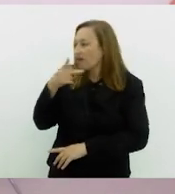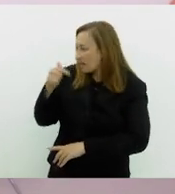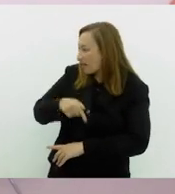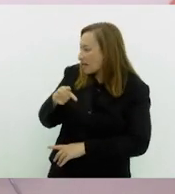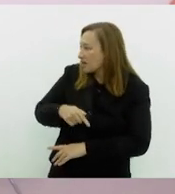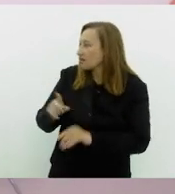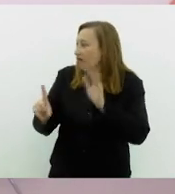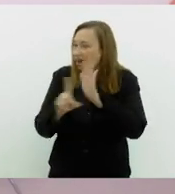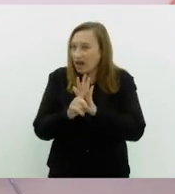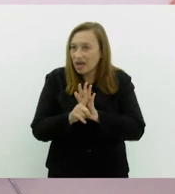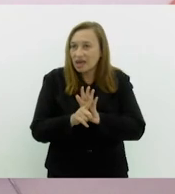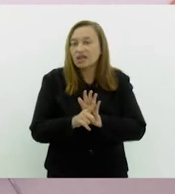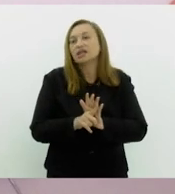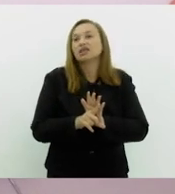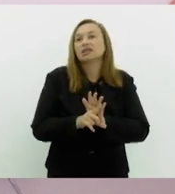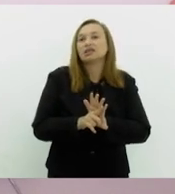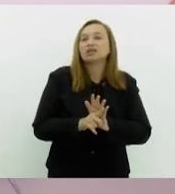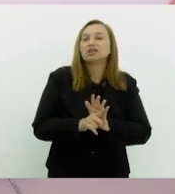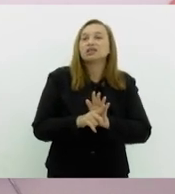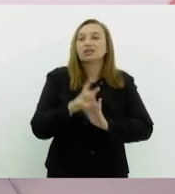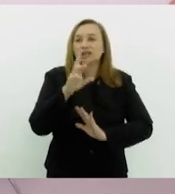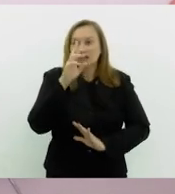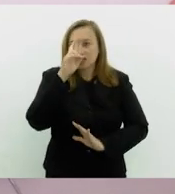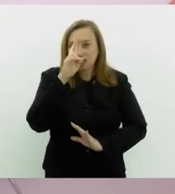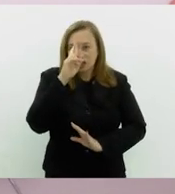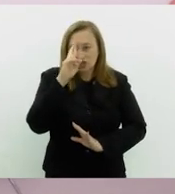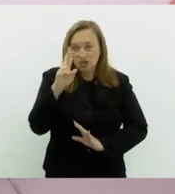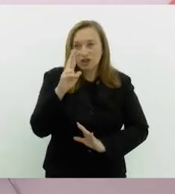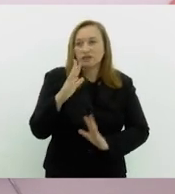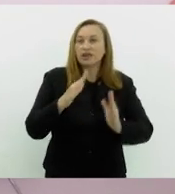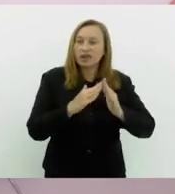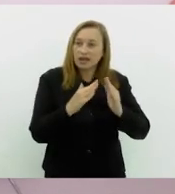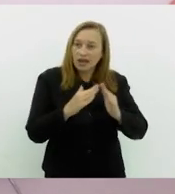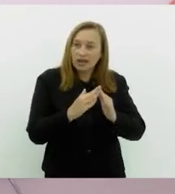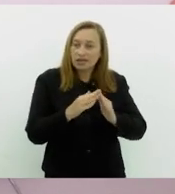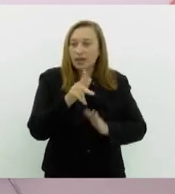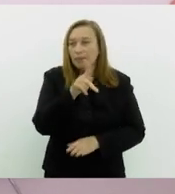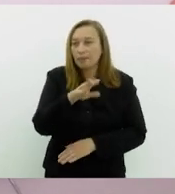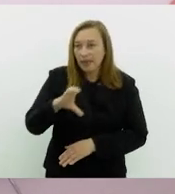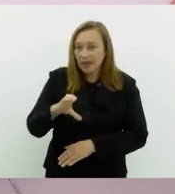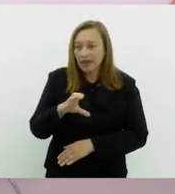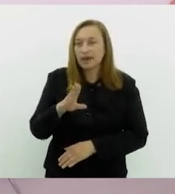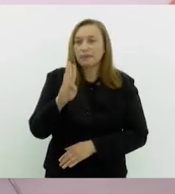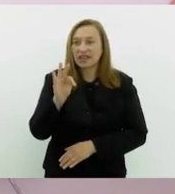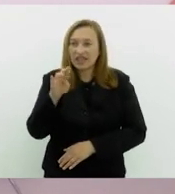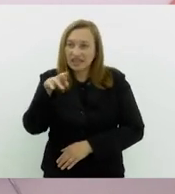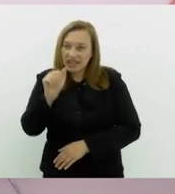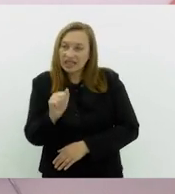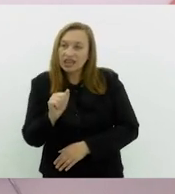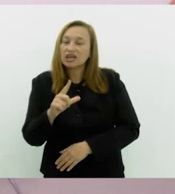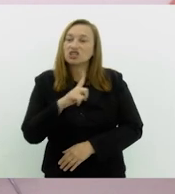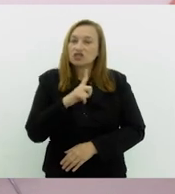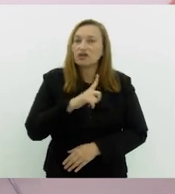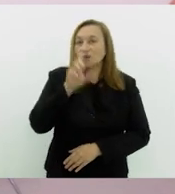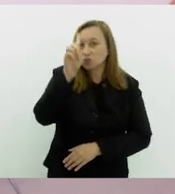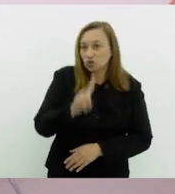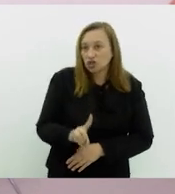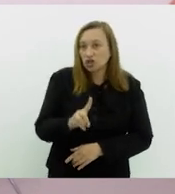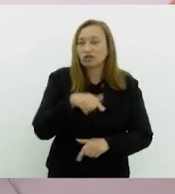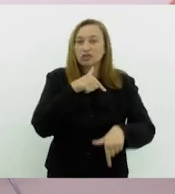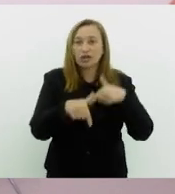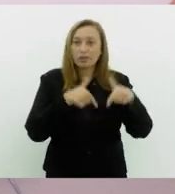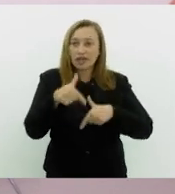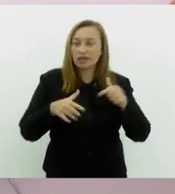da lei das domésticas pela Benedita, que ela, a PEC das domésticas, né, que elas tiveram seus direitos